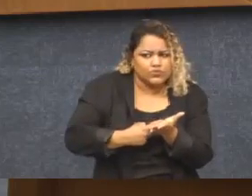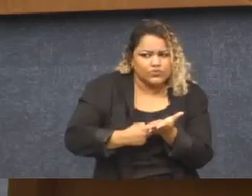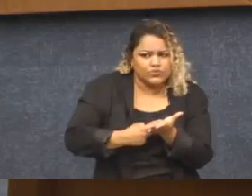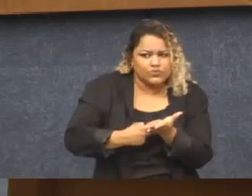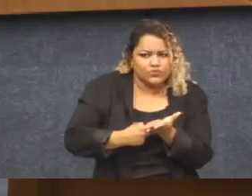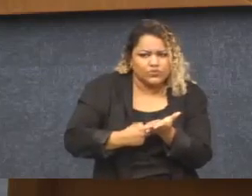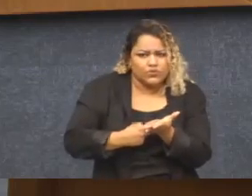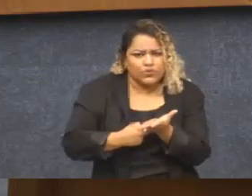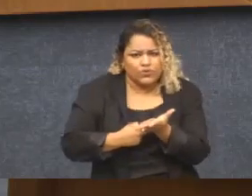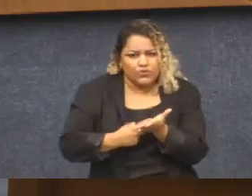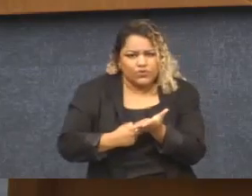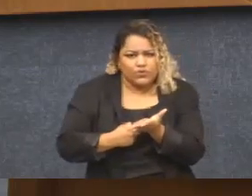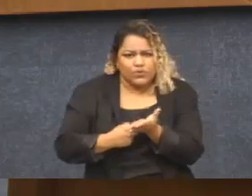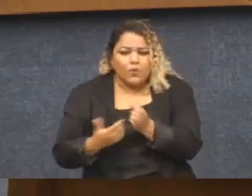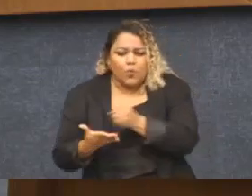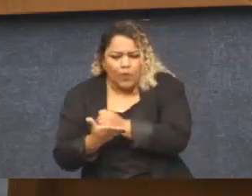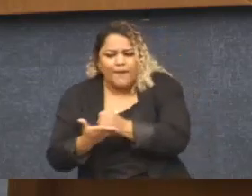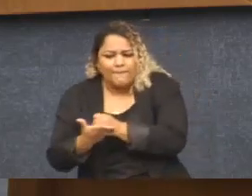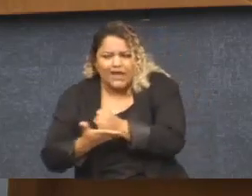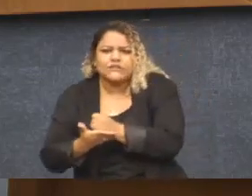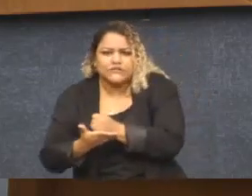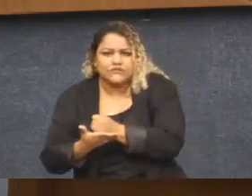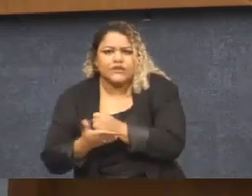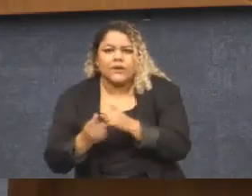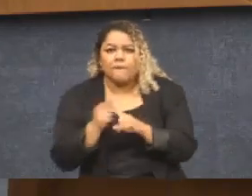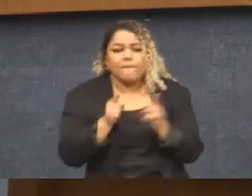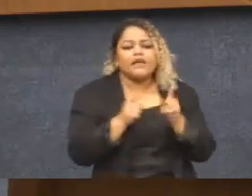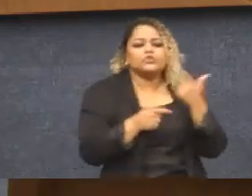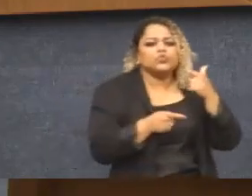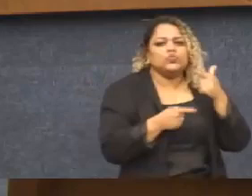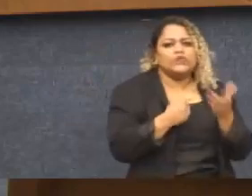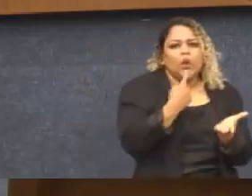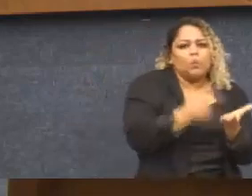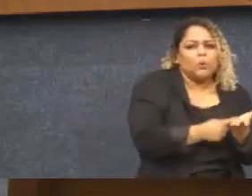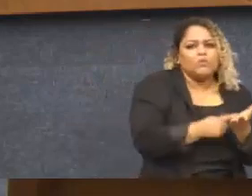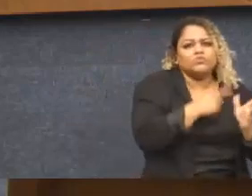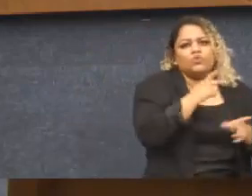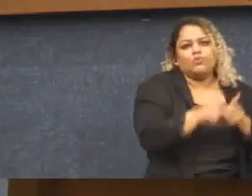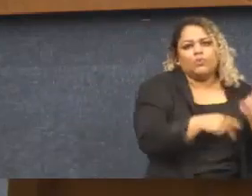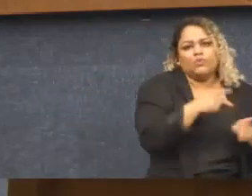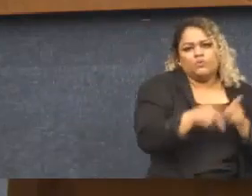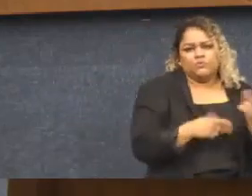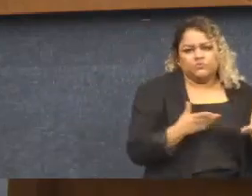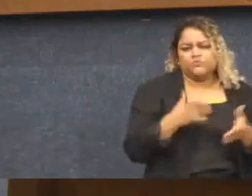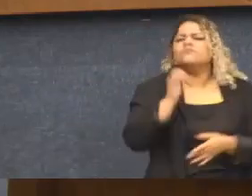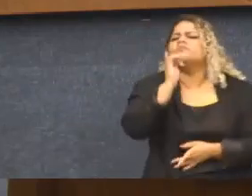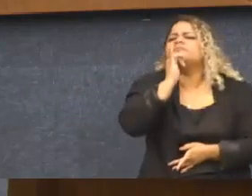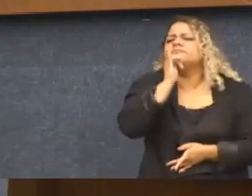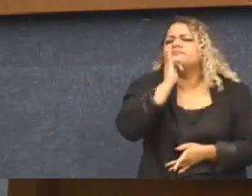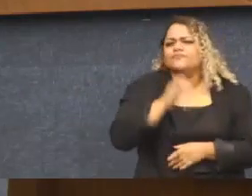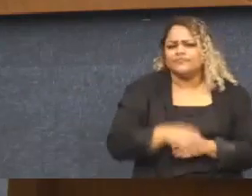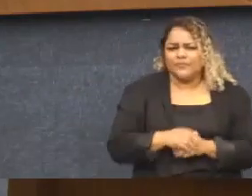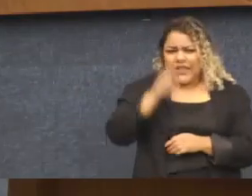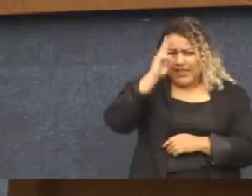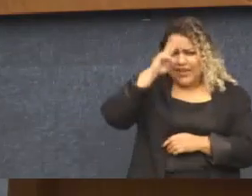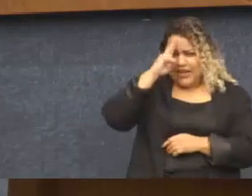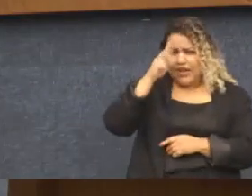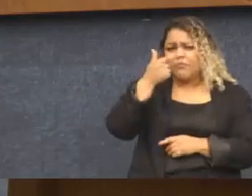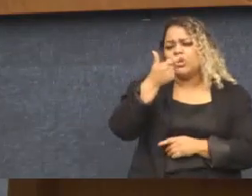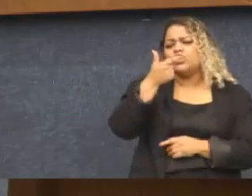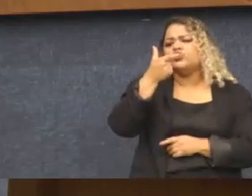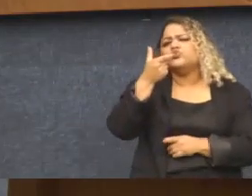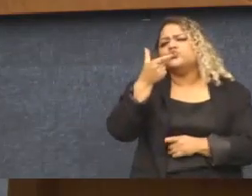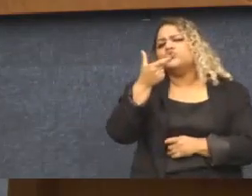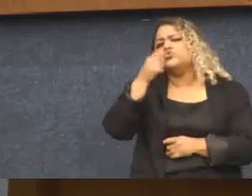como base e não terem compromisso com a população. Vou dar um exemplo para vocês. Lembra os 220 milhões de